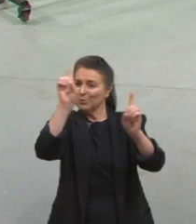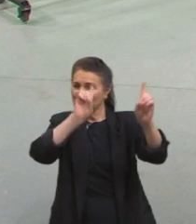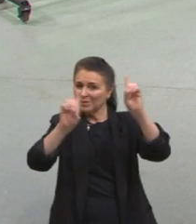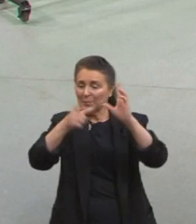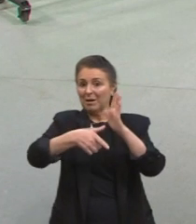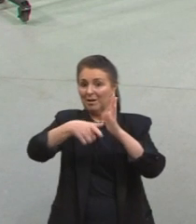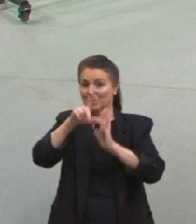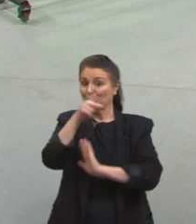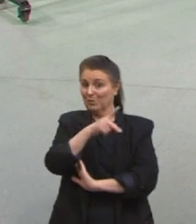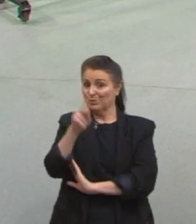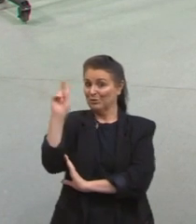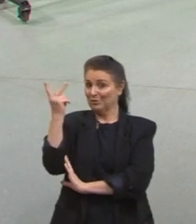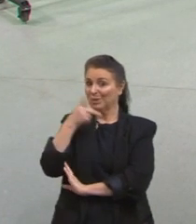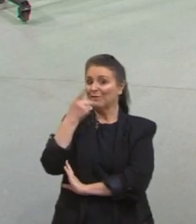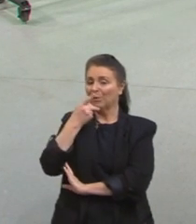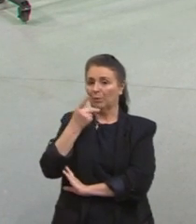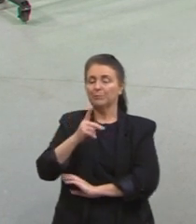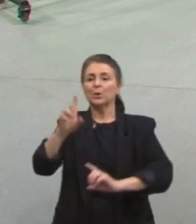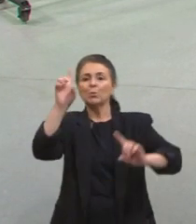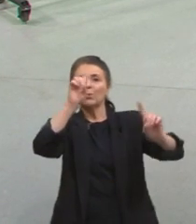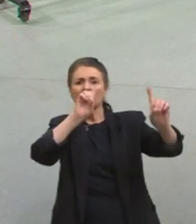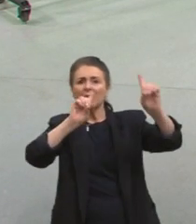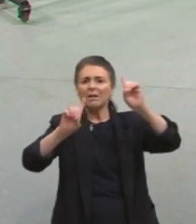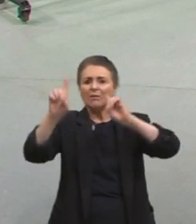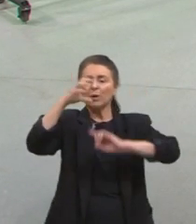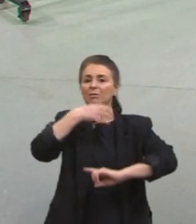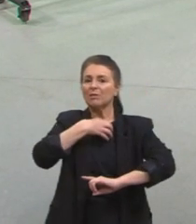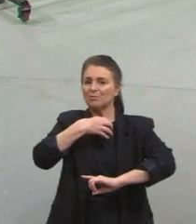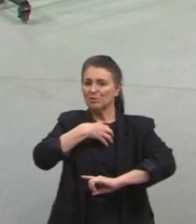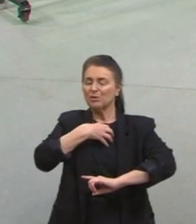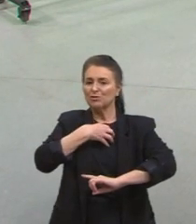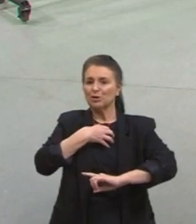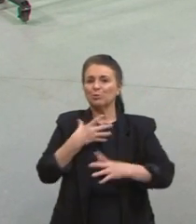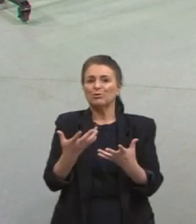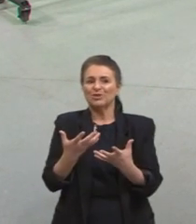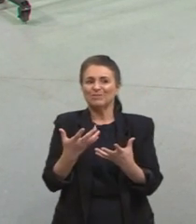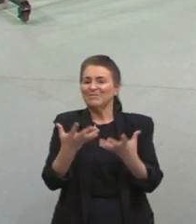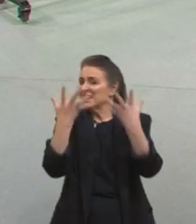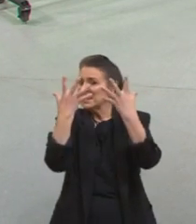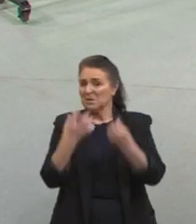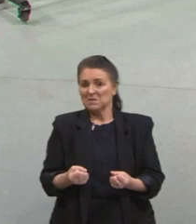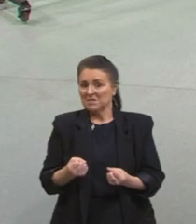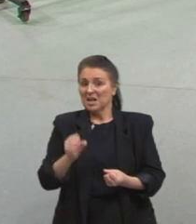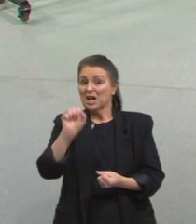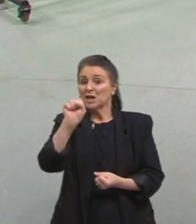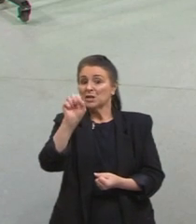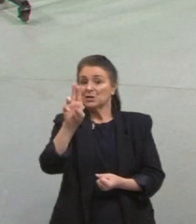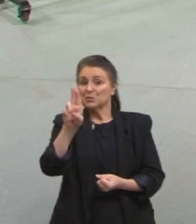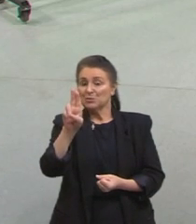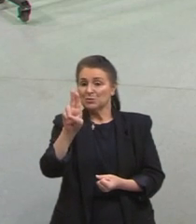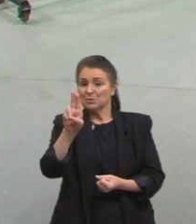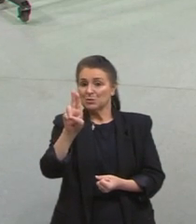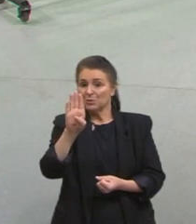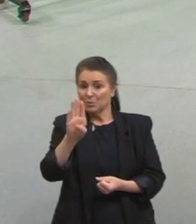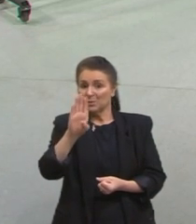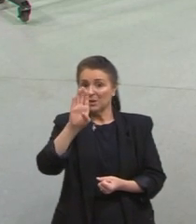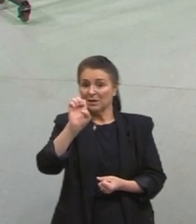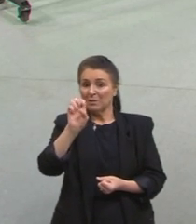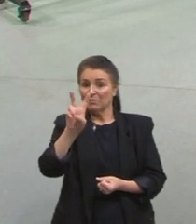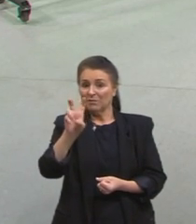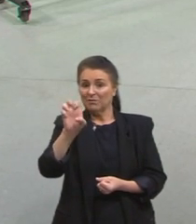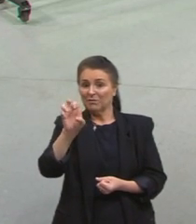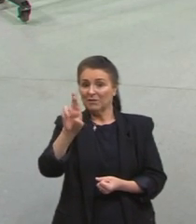nós aqui que o carnaval ele vem com esse sentido de subversão né o samba enredo então ele sempre tá fazendo